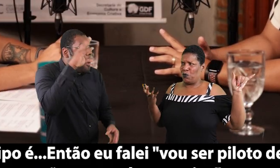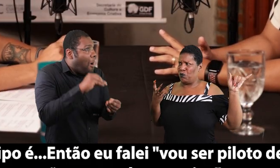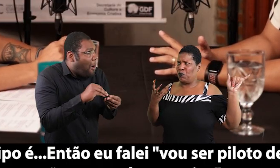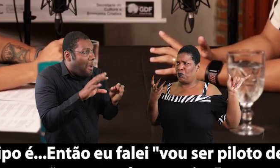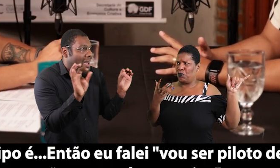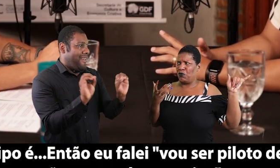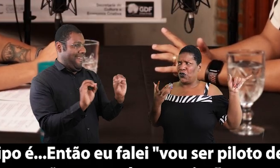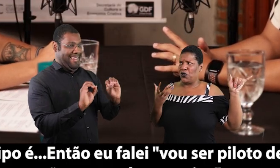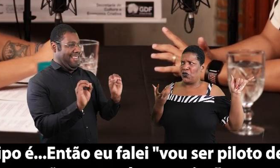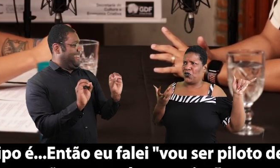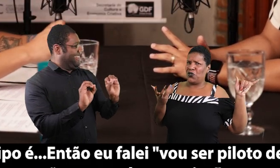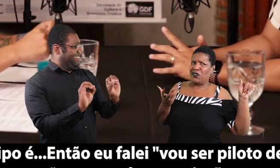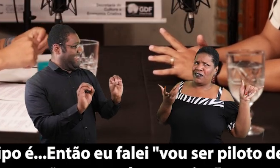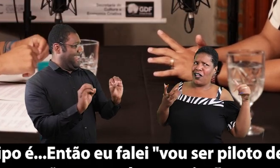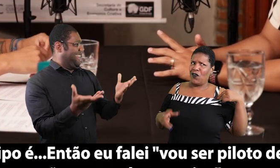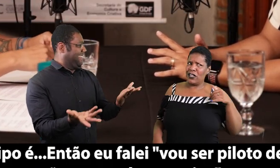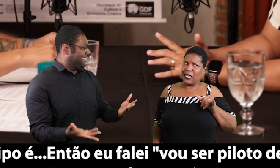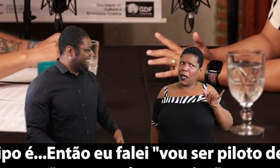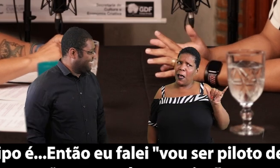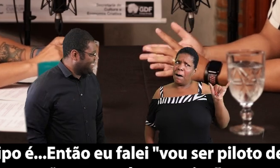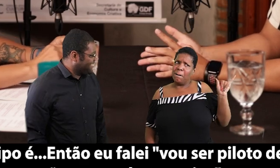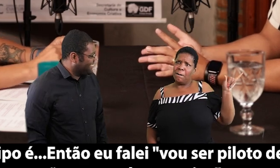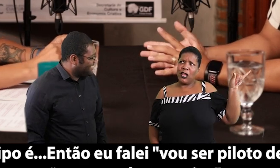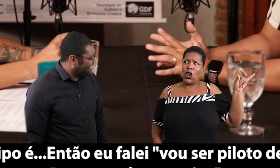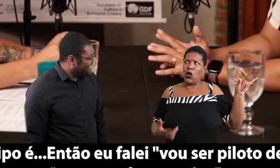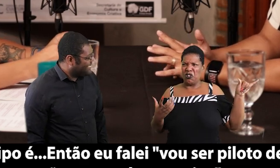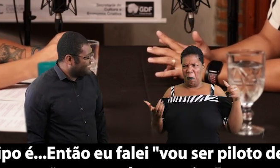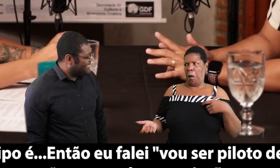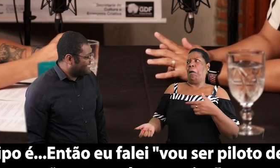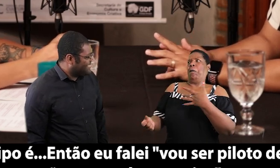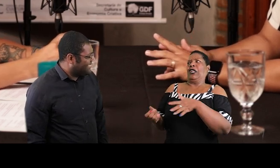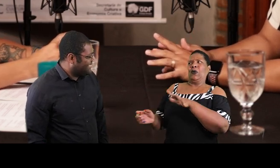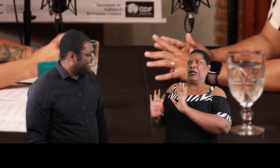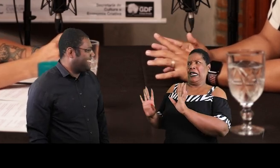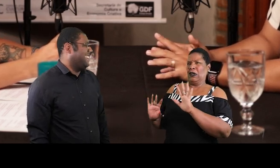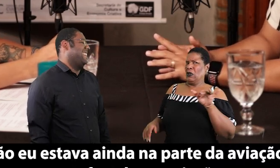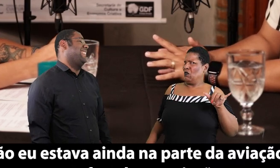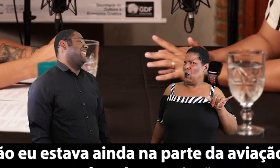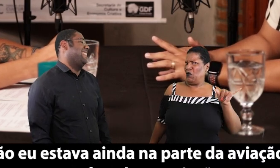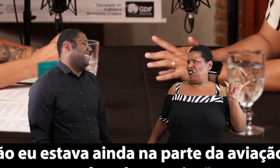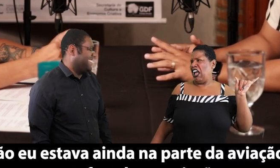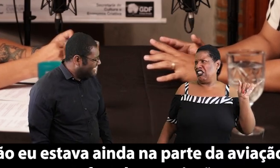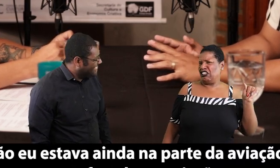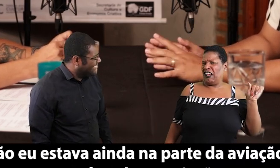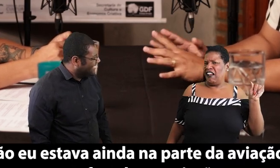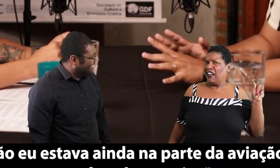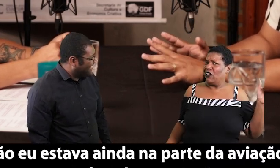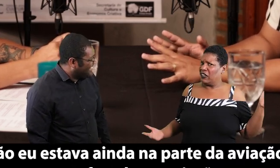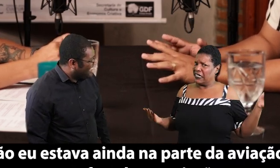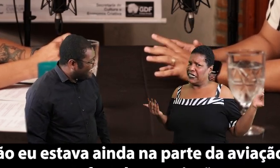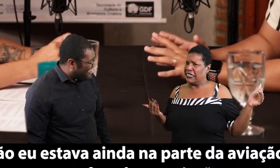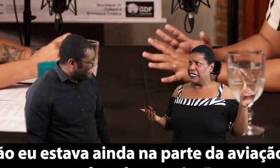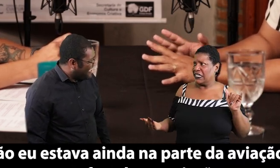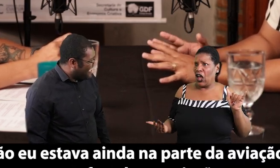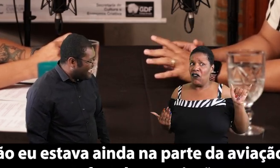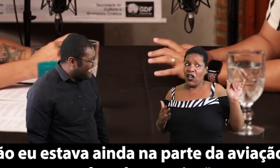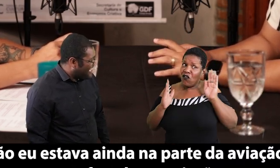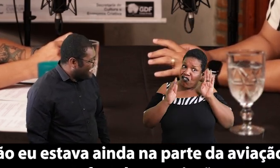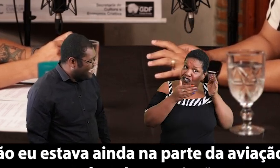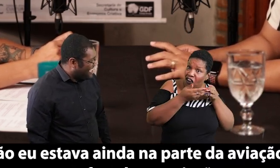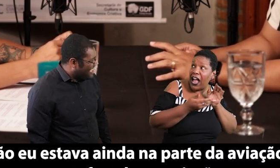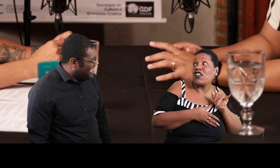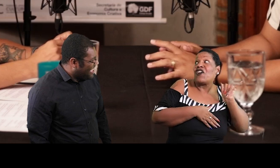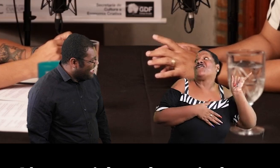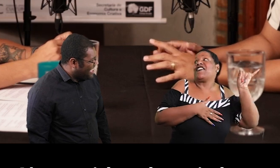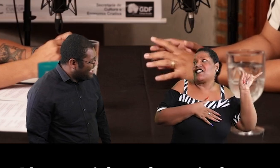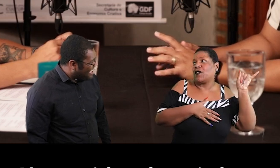não. Ah. Eu falei, você é piloto de avião, não vou ser batuqueiro. Então, eu tava ainda na parte da aviação, tava focado na